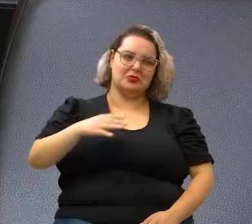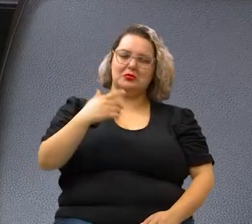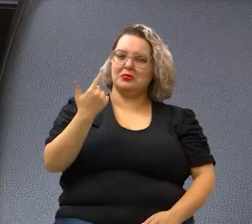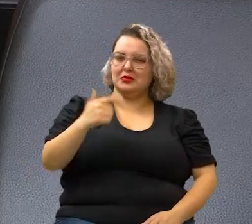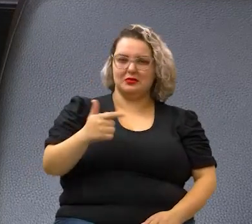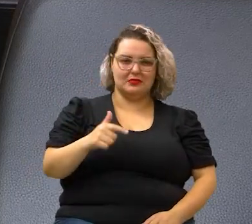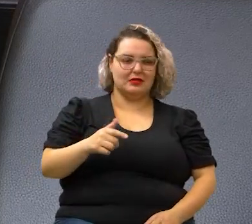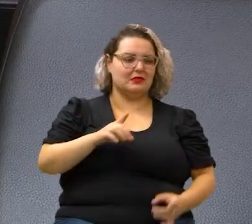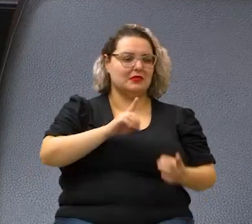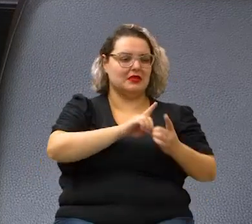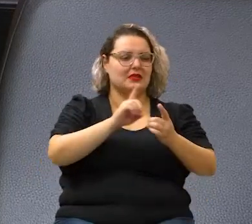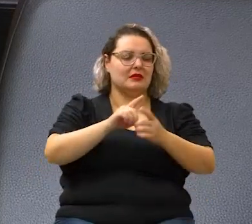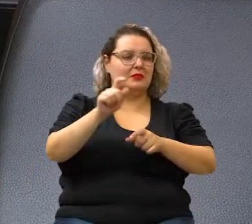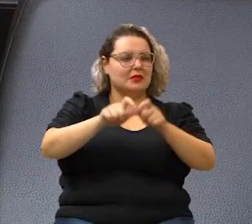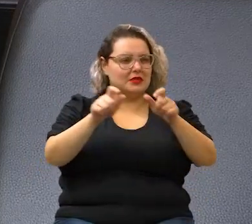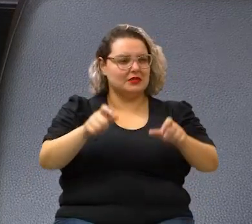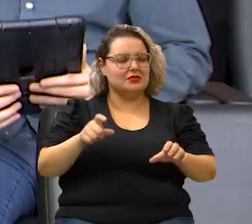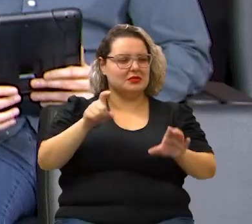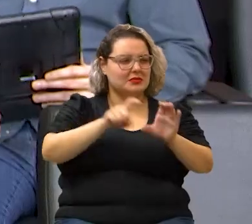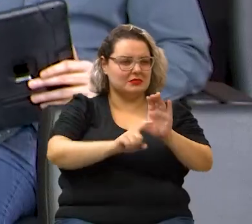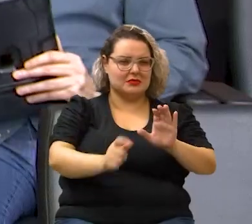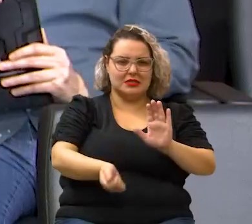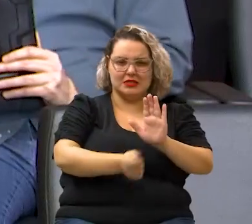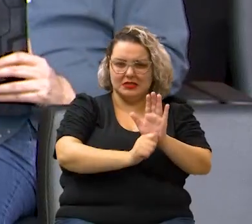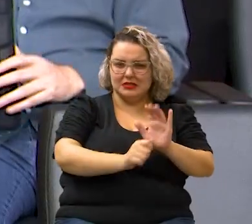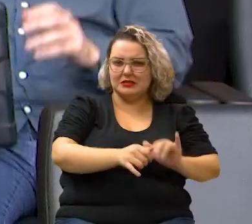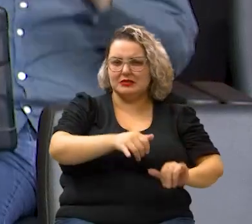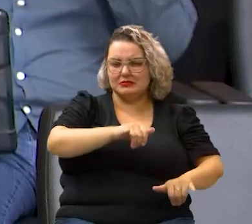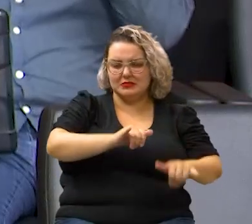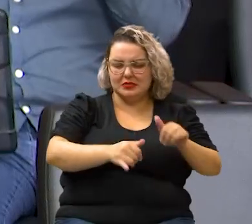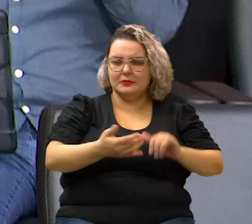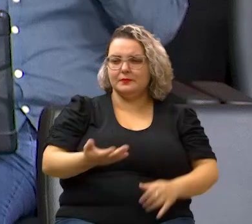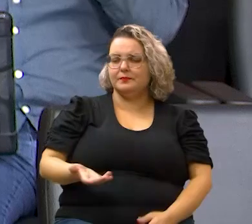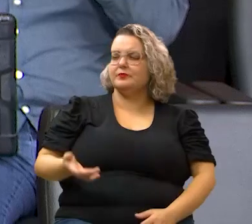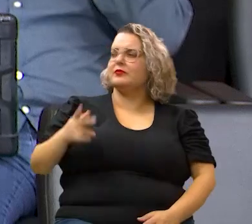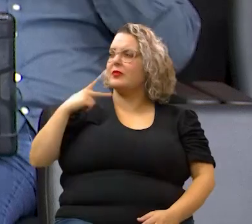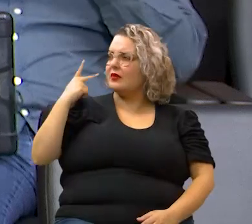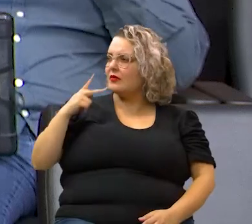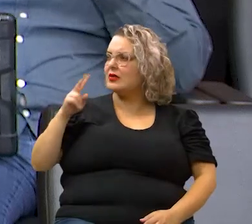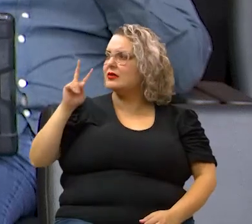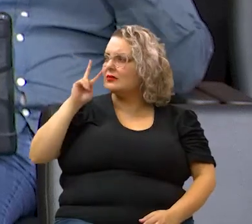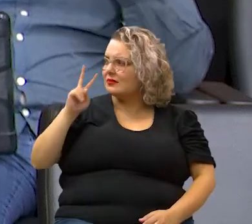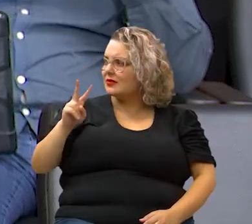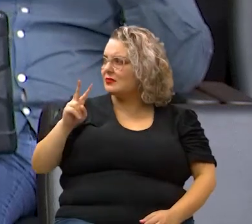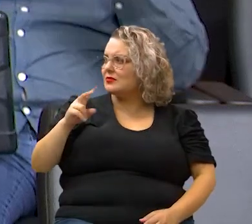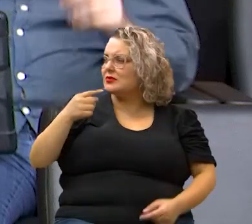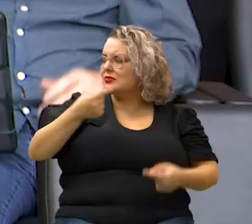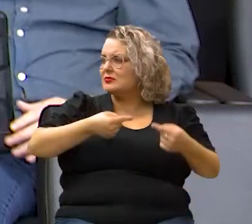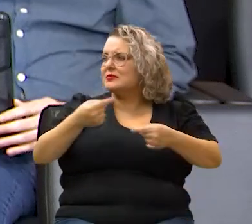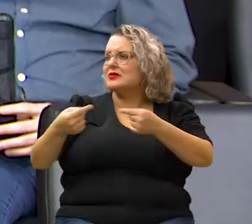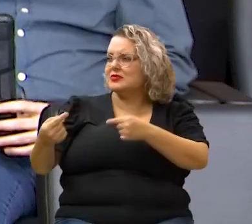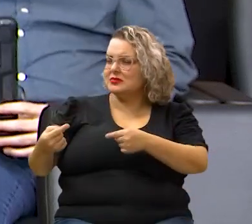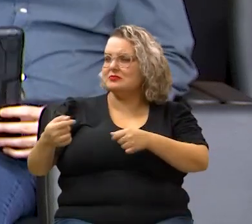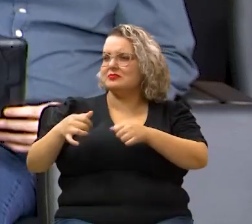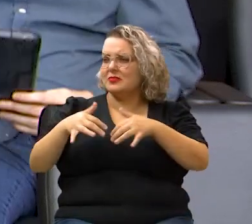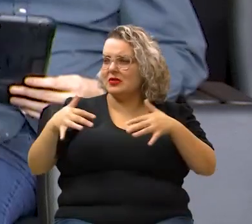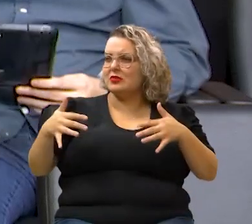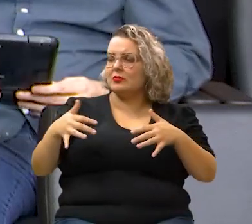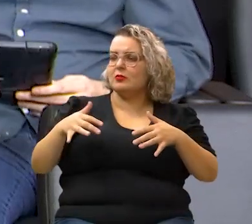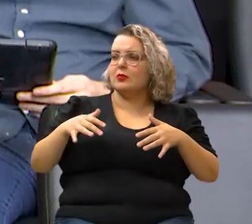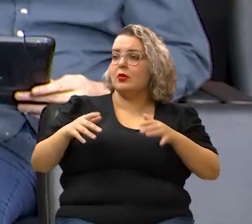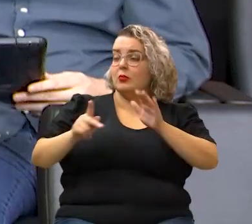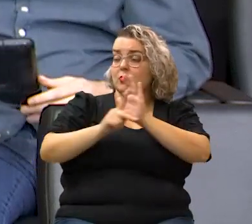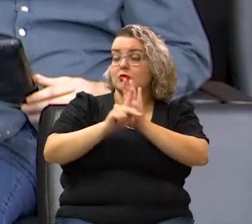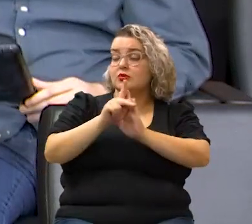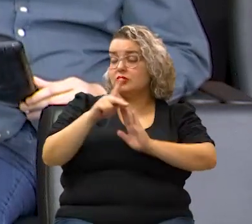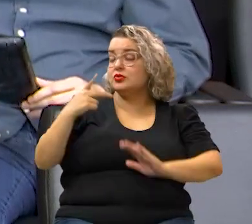pública para atender dependentes químicos. O vereador, recentemente a gente acompanhou uma discussão aqui no plenário durante a reunião